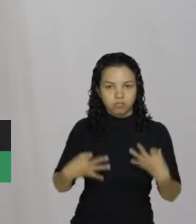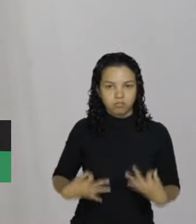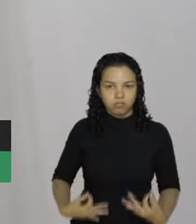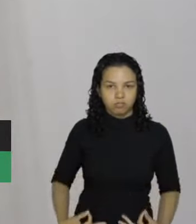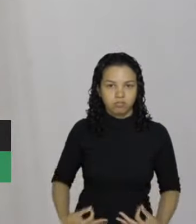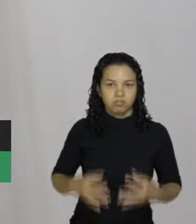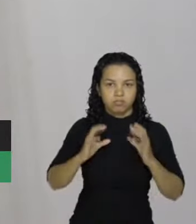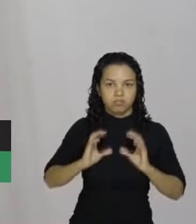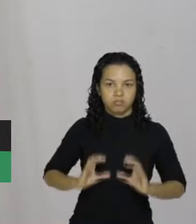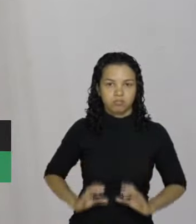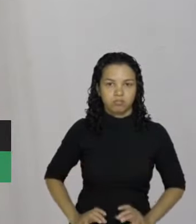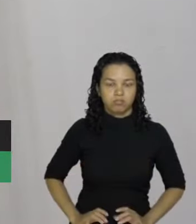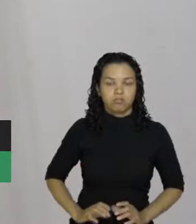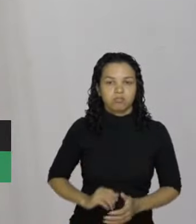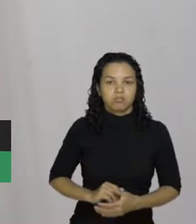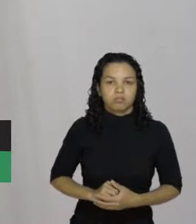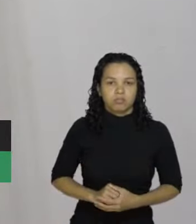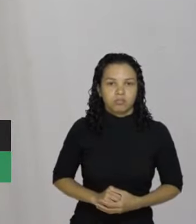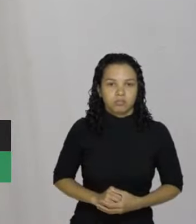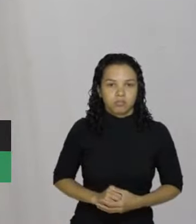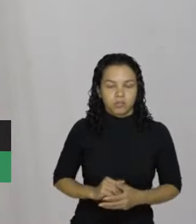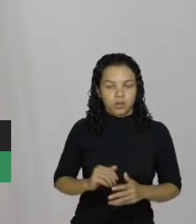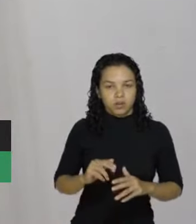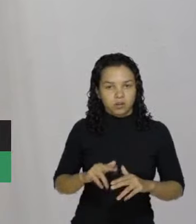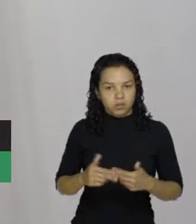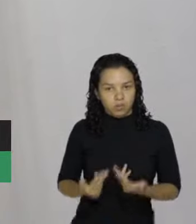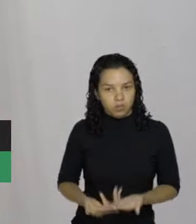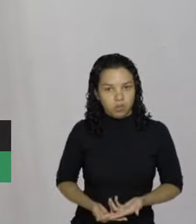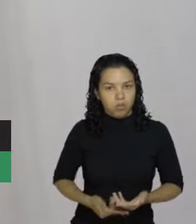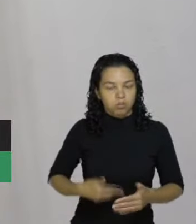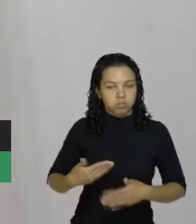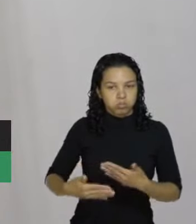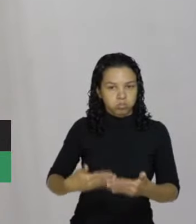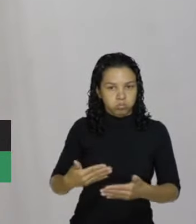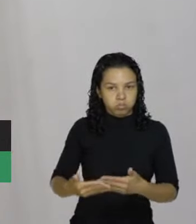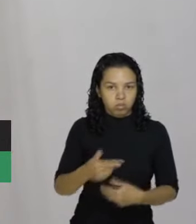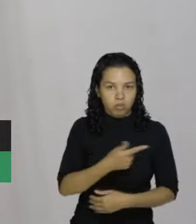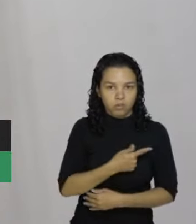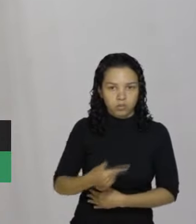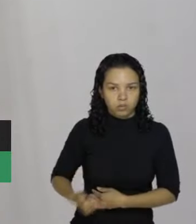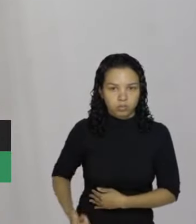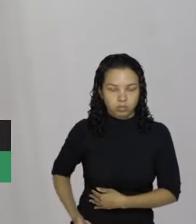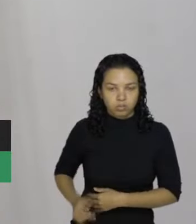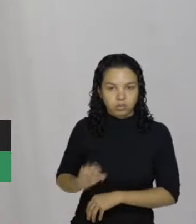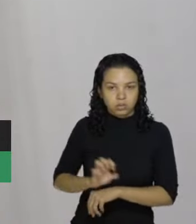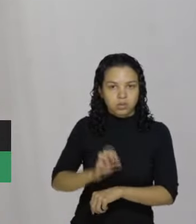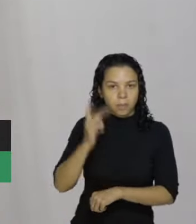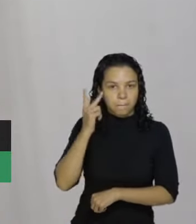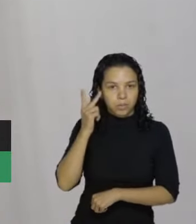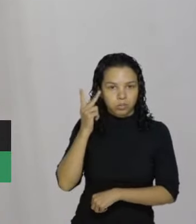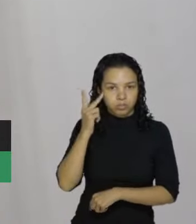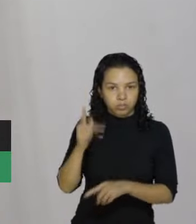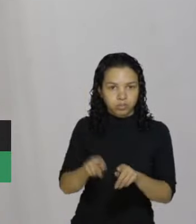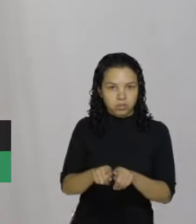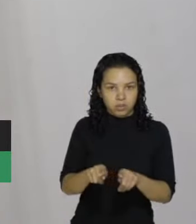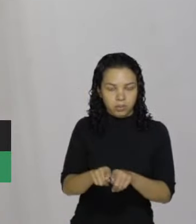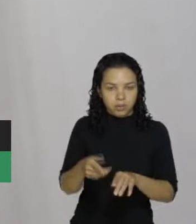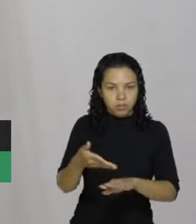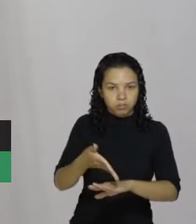disso, uma série de atividades, o próprio governador do estado de São Paulo tem feito uma atuação diretamente daquela